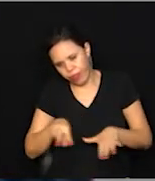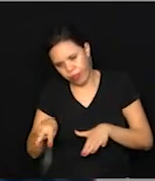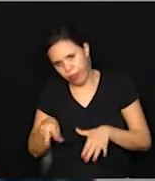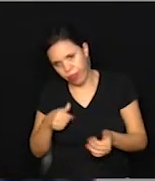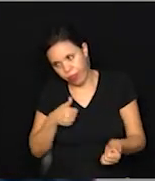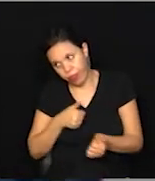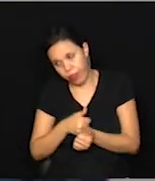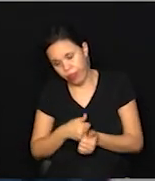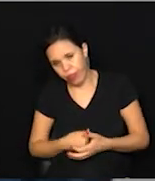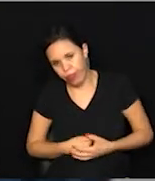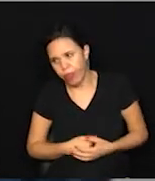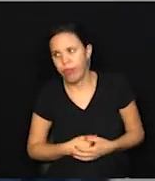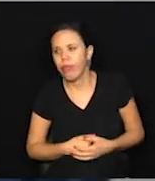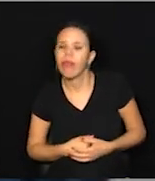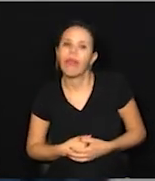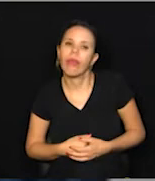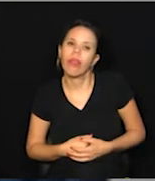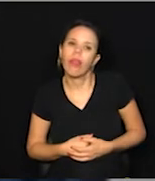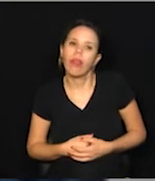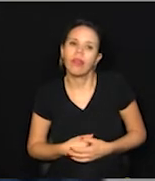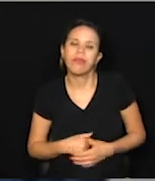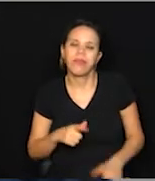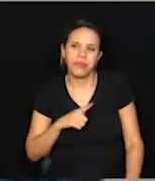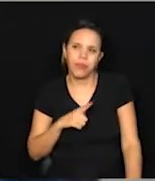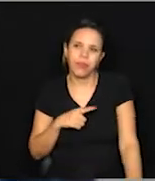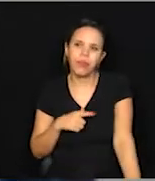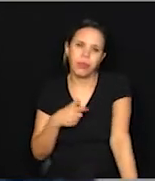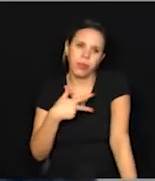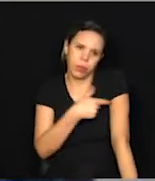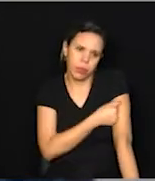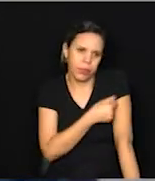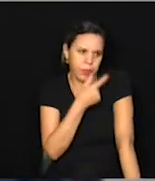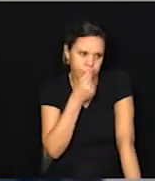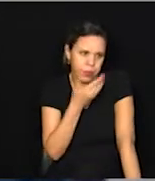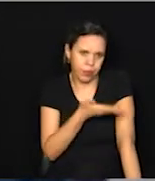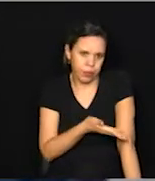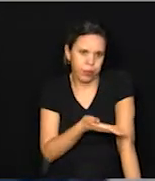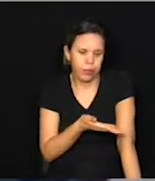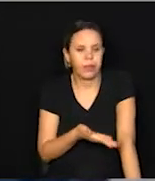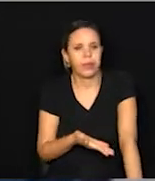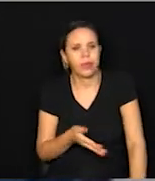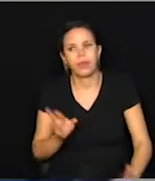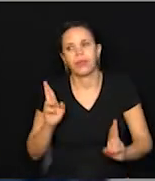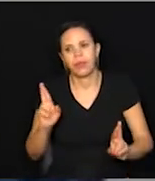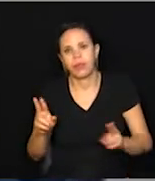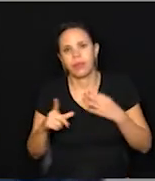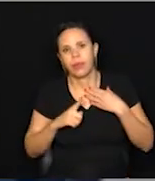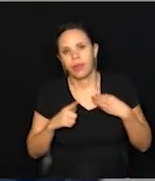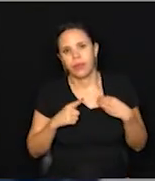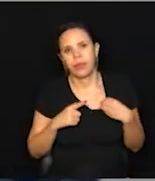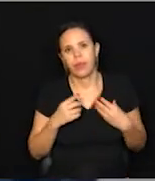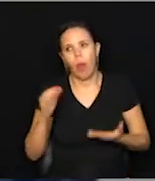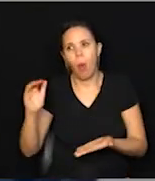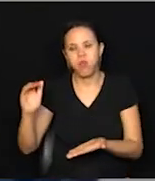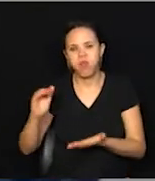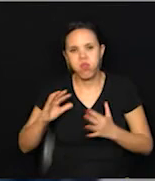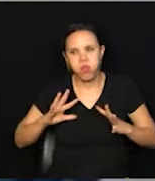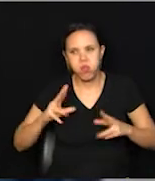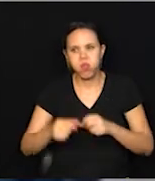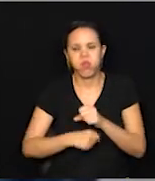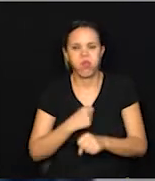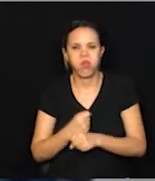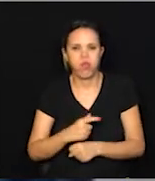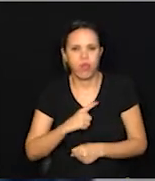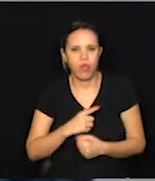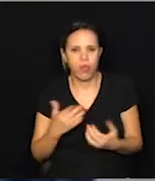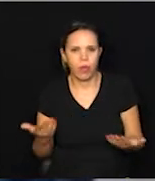próxima. E está no radar, e essa vacina a gente espera que tenha número suficiente, que todo ano teve, né? Agora